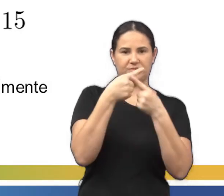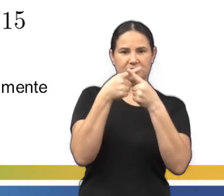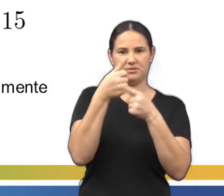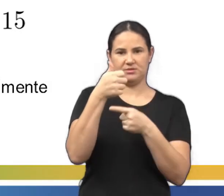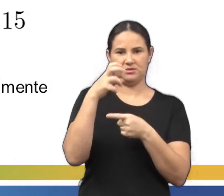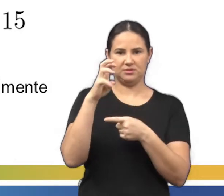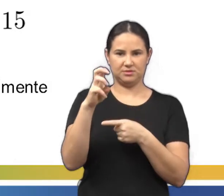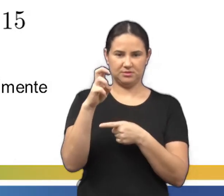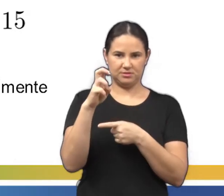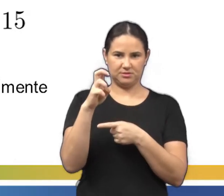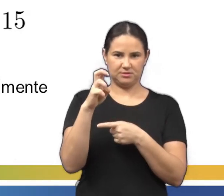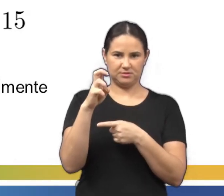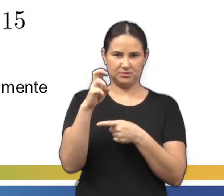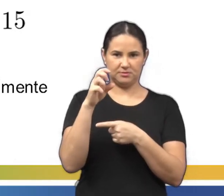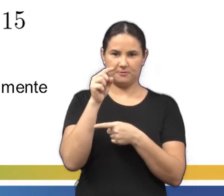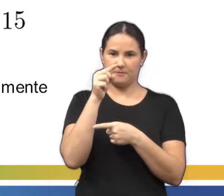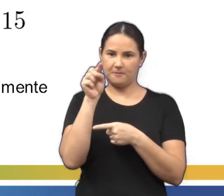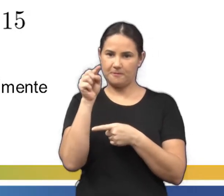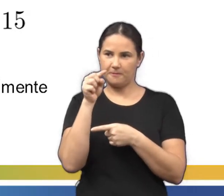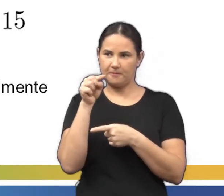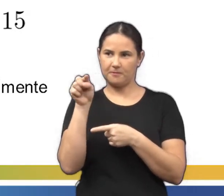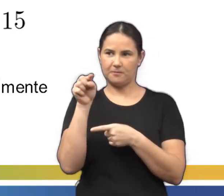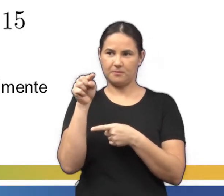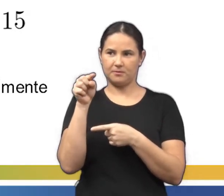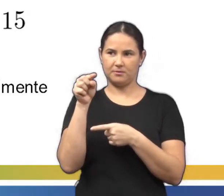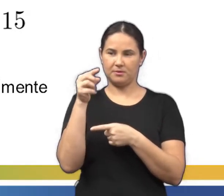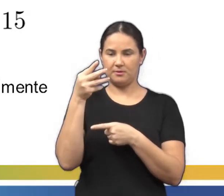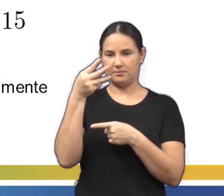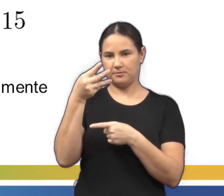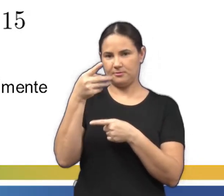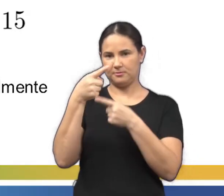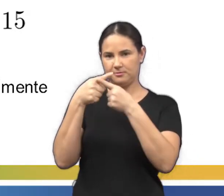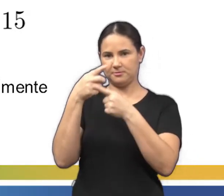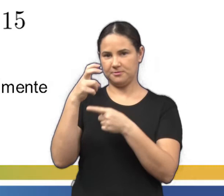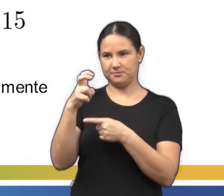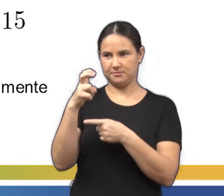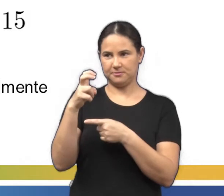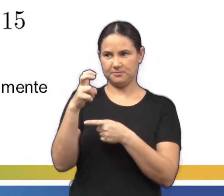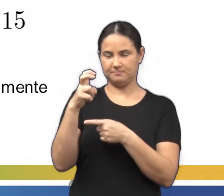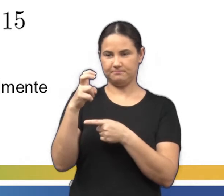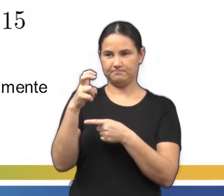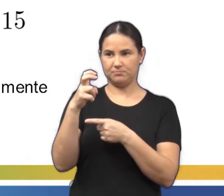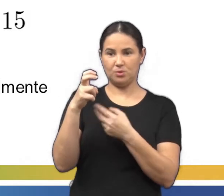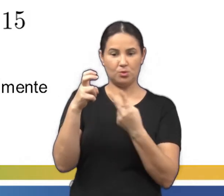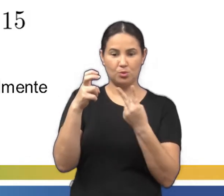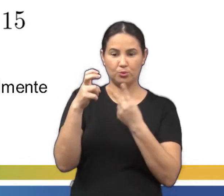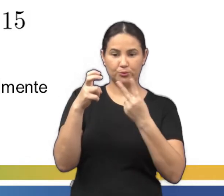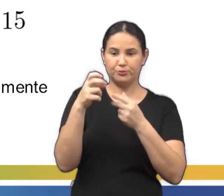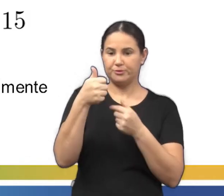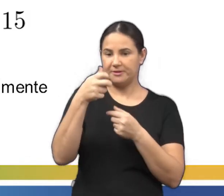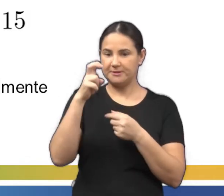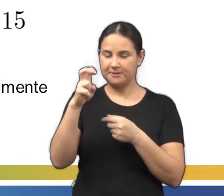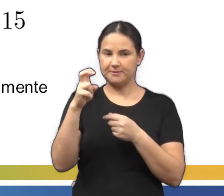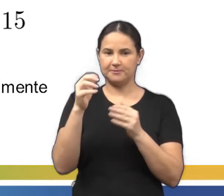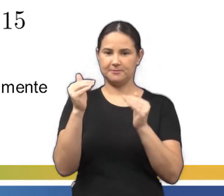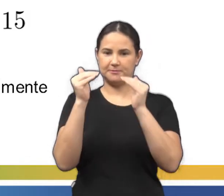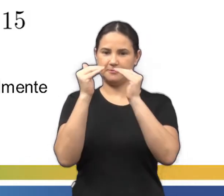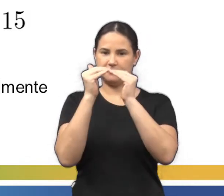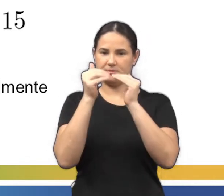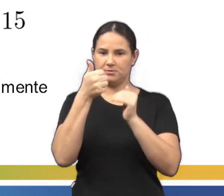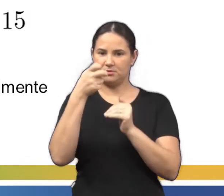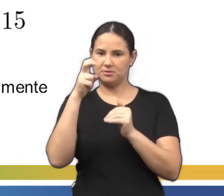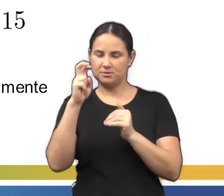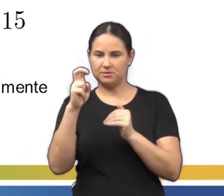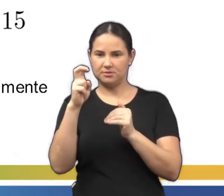3 vezes 5. 1 vezes 15 ficou 15. E 3 vezes 5? 15 também. São iguais? São.